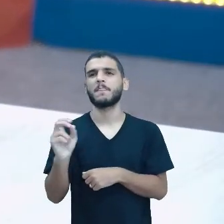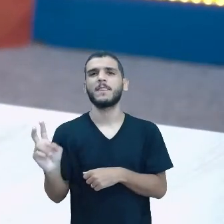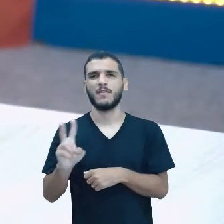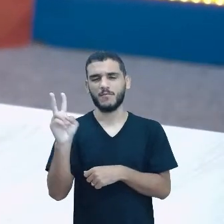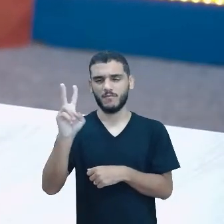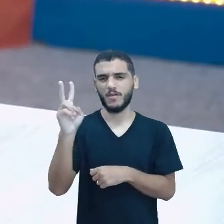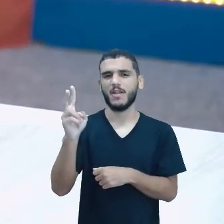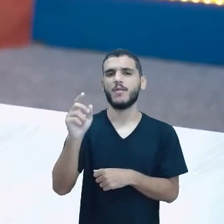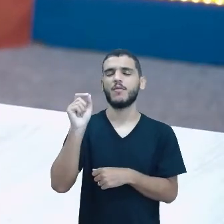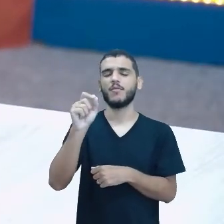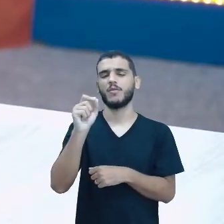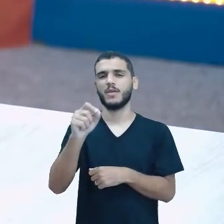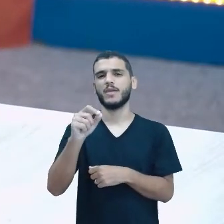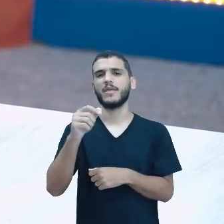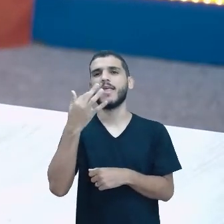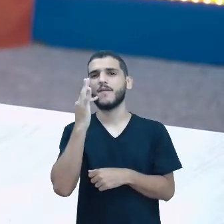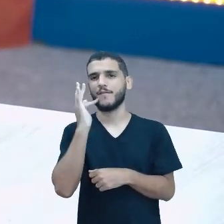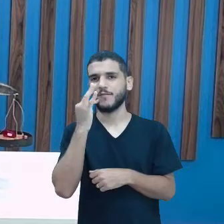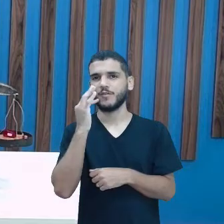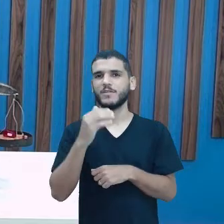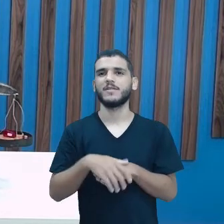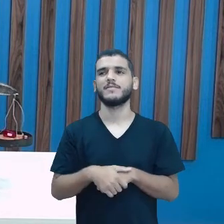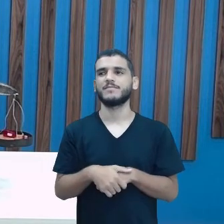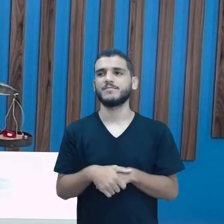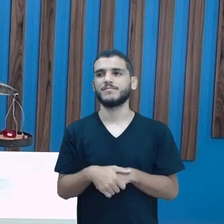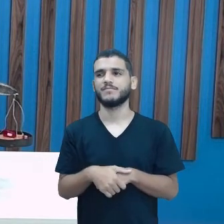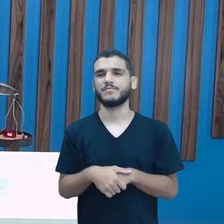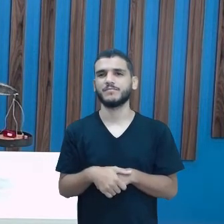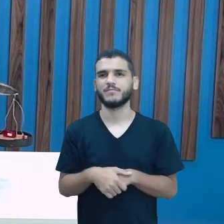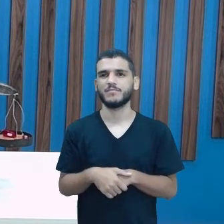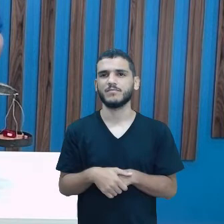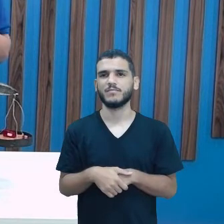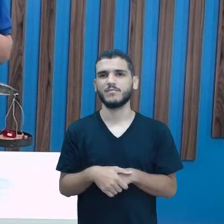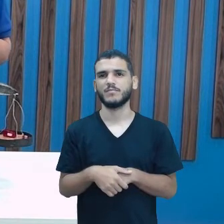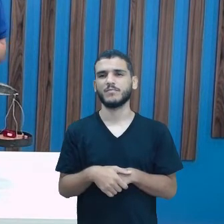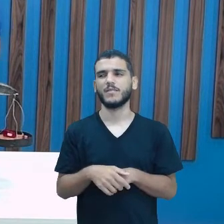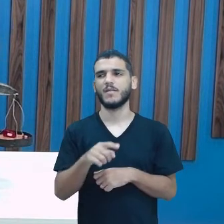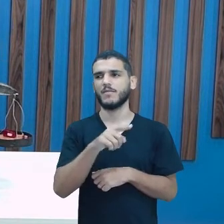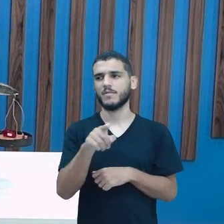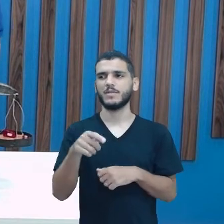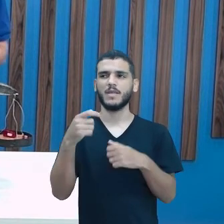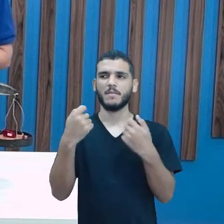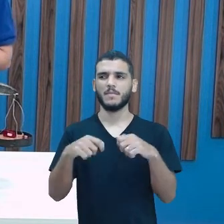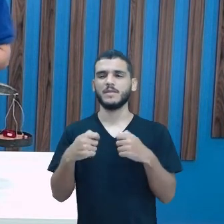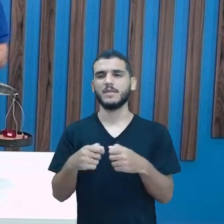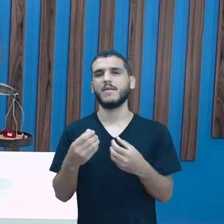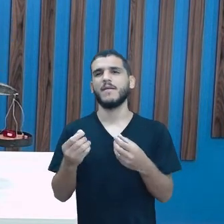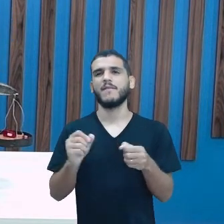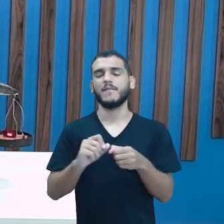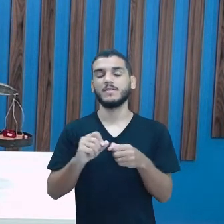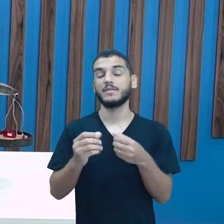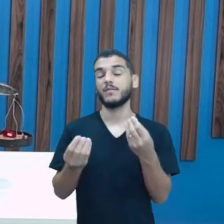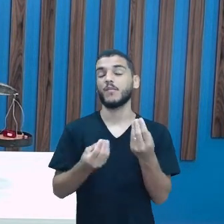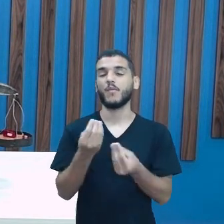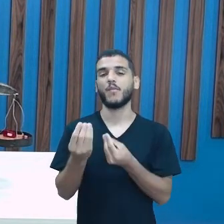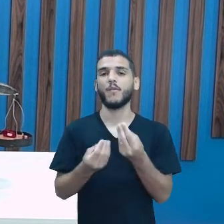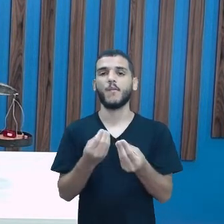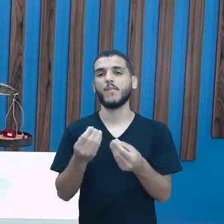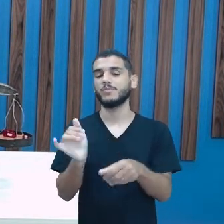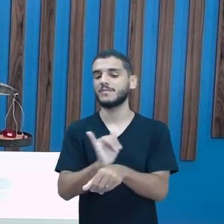valor do melão. O que é que você precisa fazer? Conta aí para mim. Eu tenho aqui,